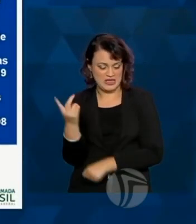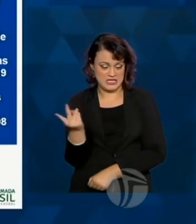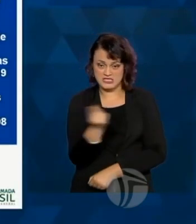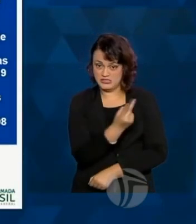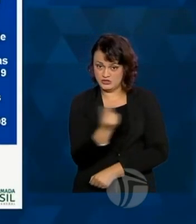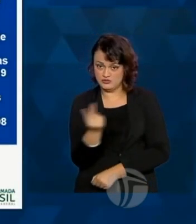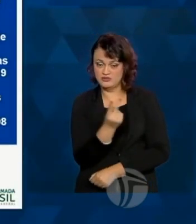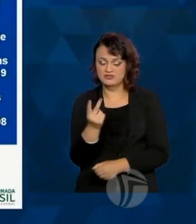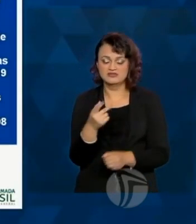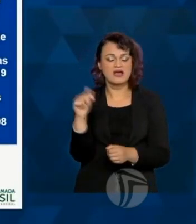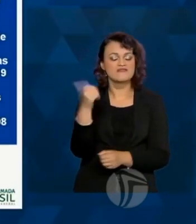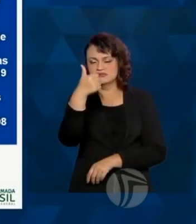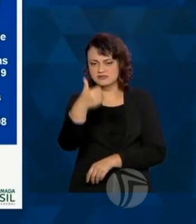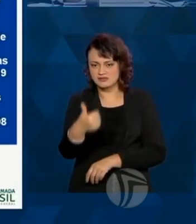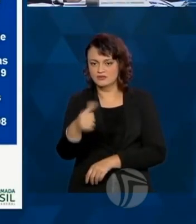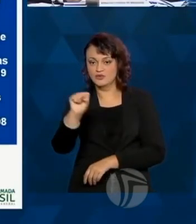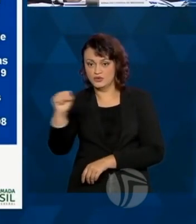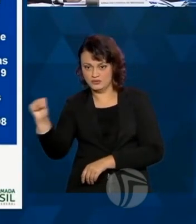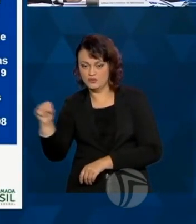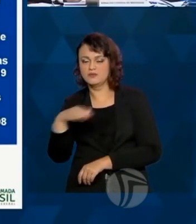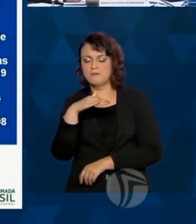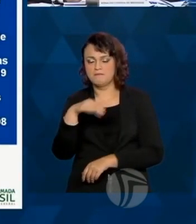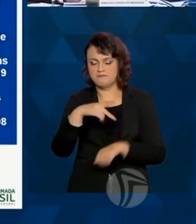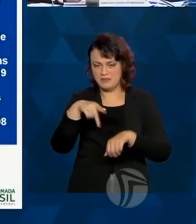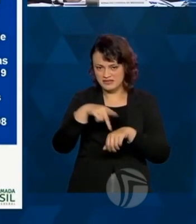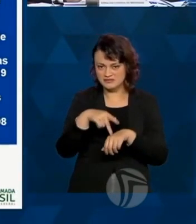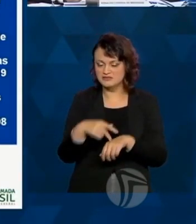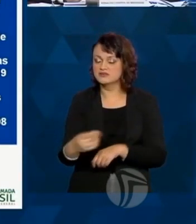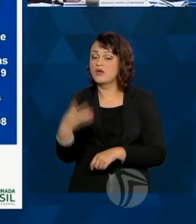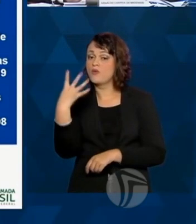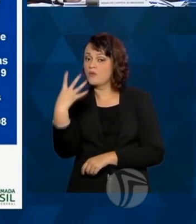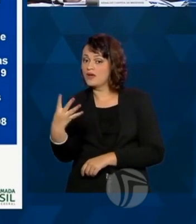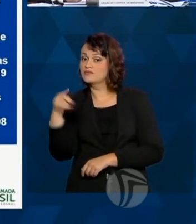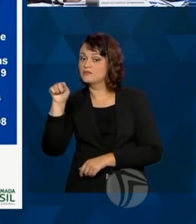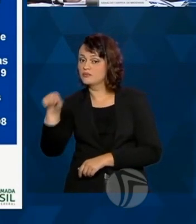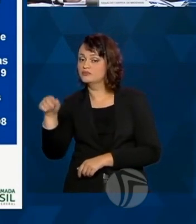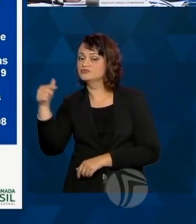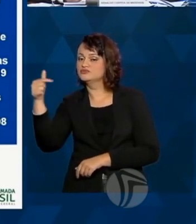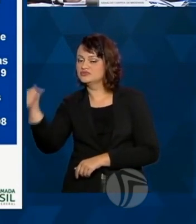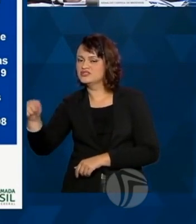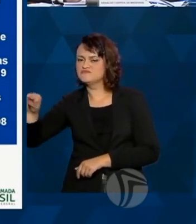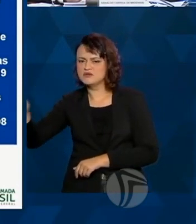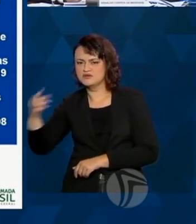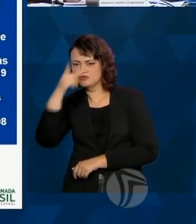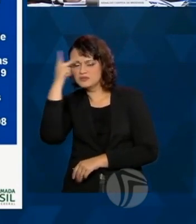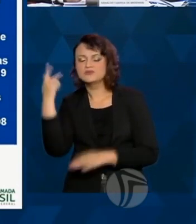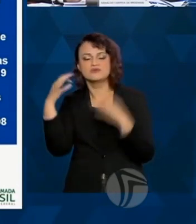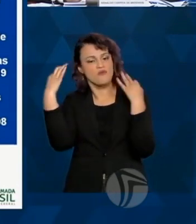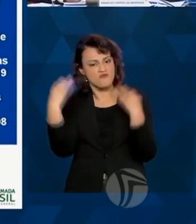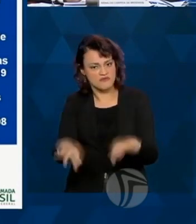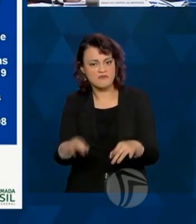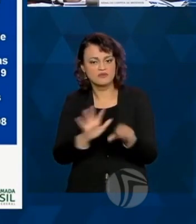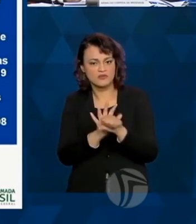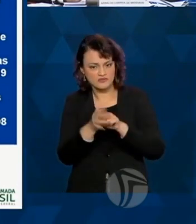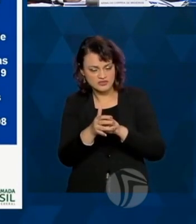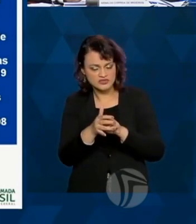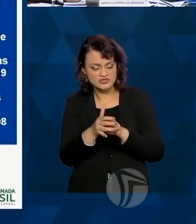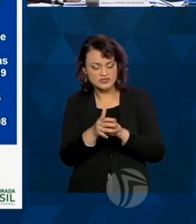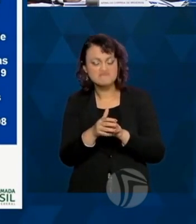de recuperados no mundo. 4,7 milhões de pessoas diagnosticadas com Covid